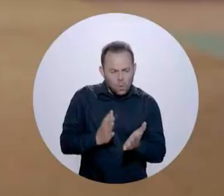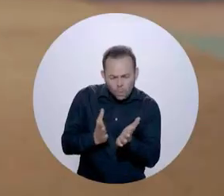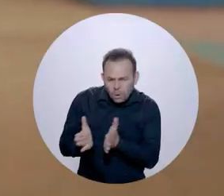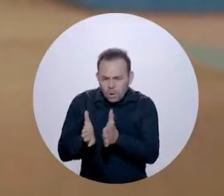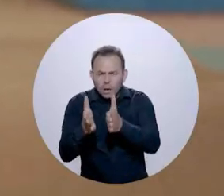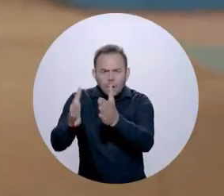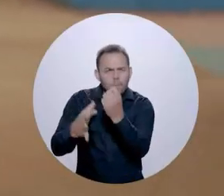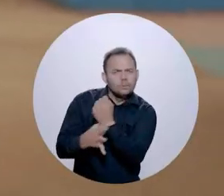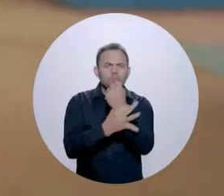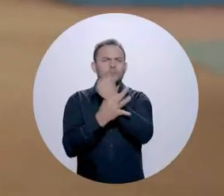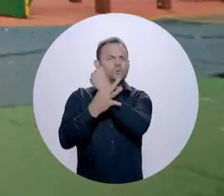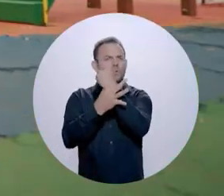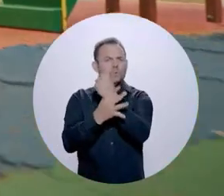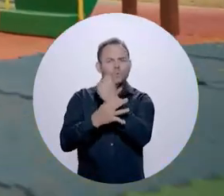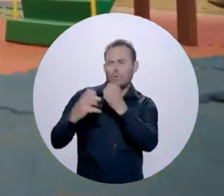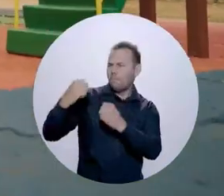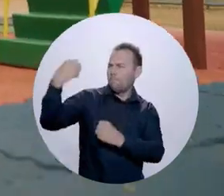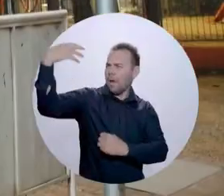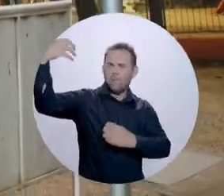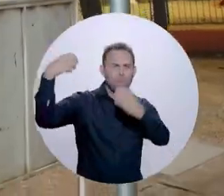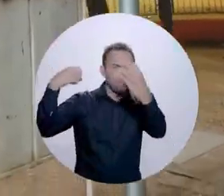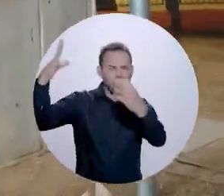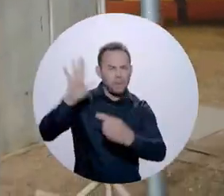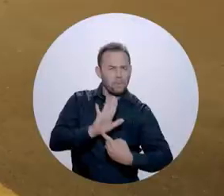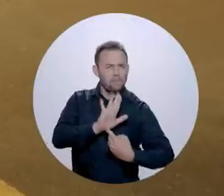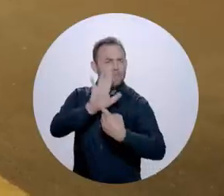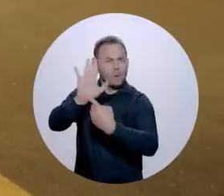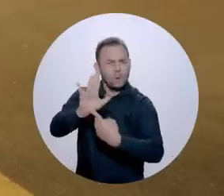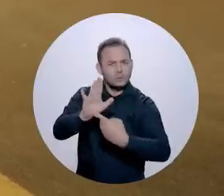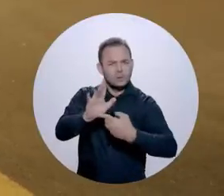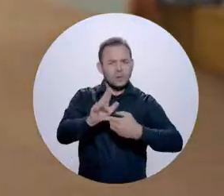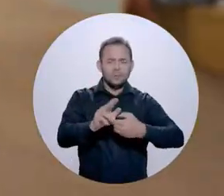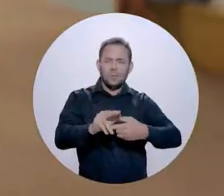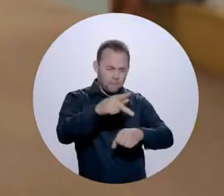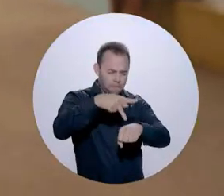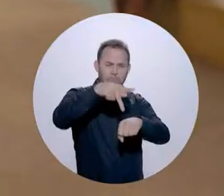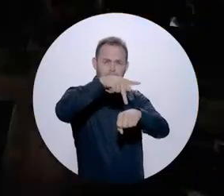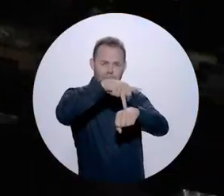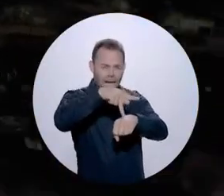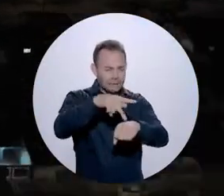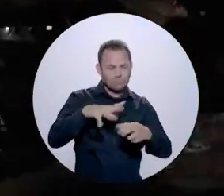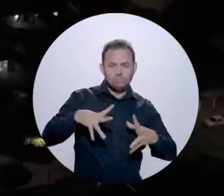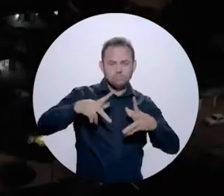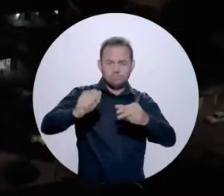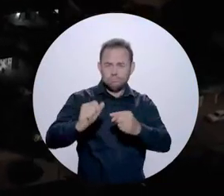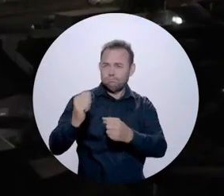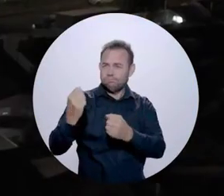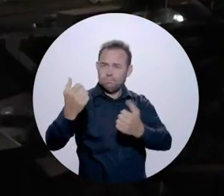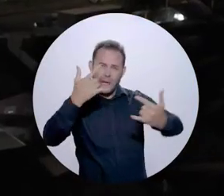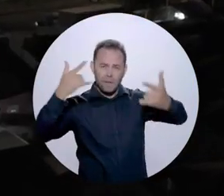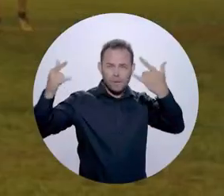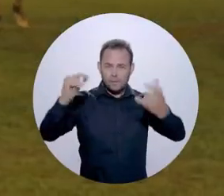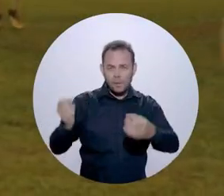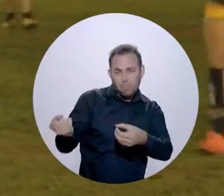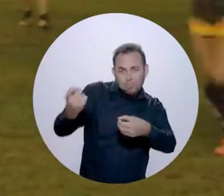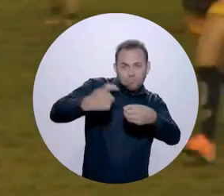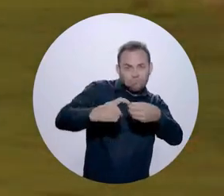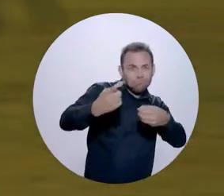Um caminho seguro que vem reformando praças, parques e devolvendo o brilho da nossa cidade.